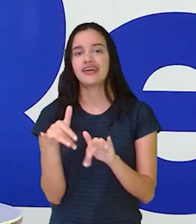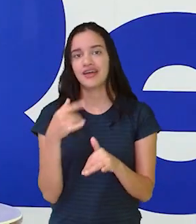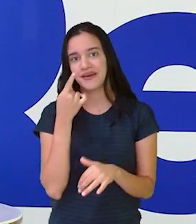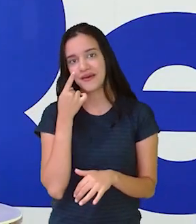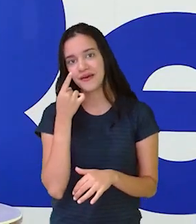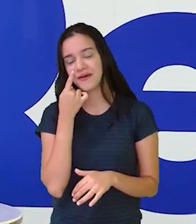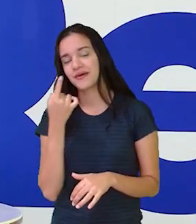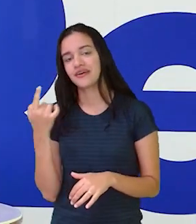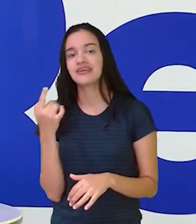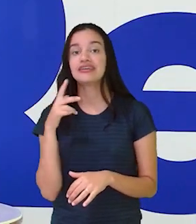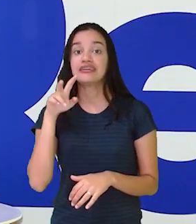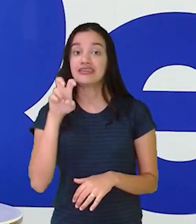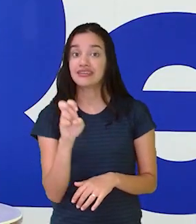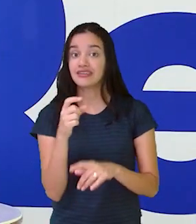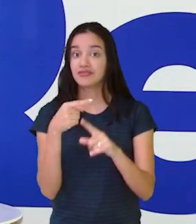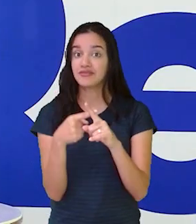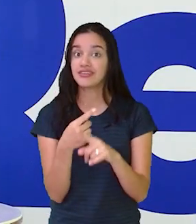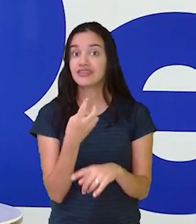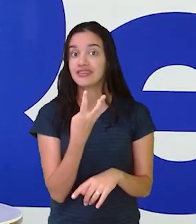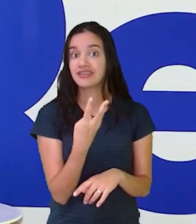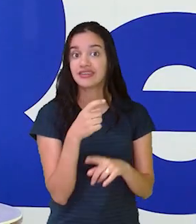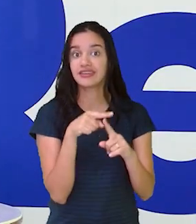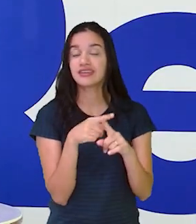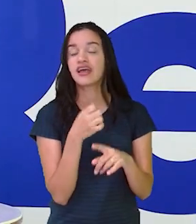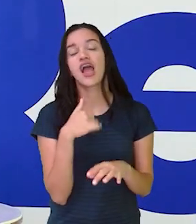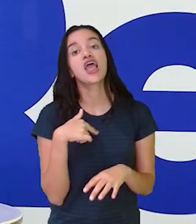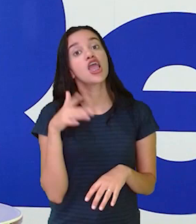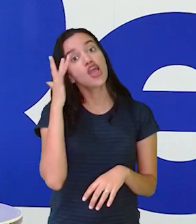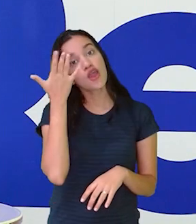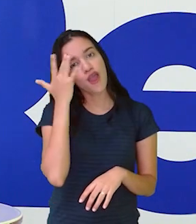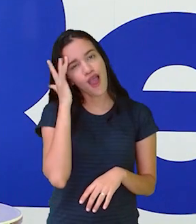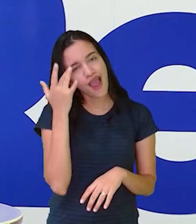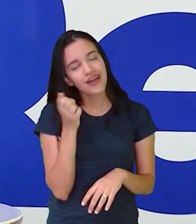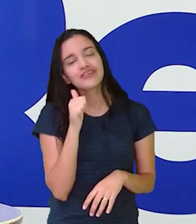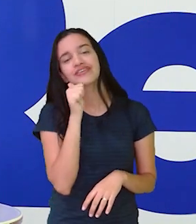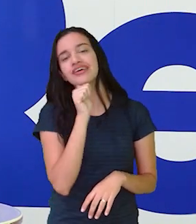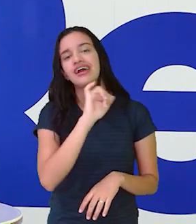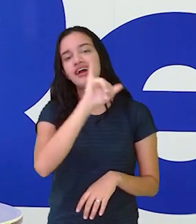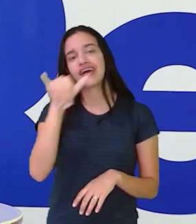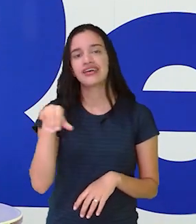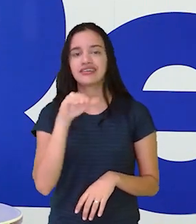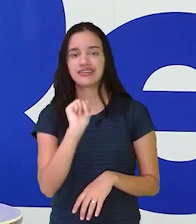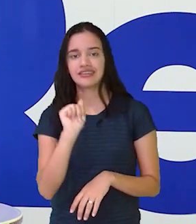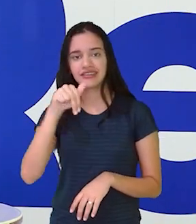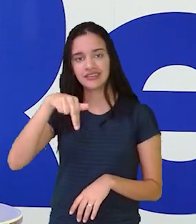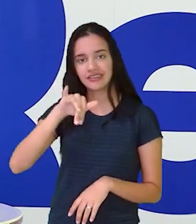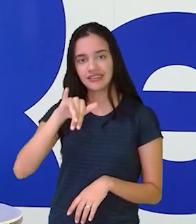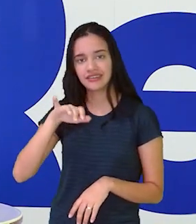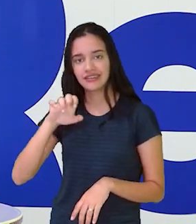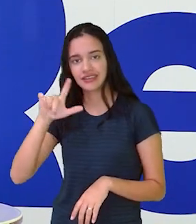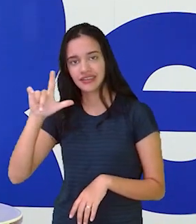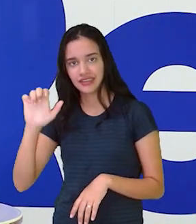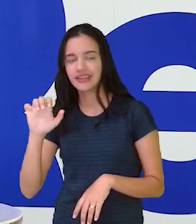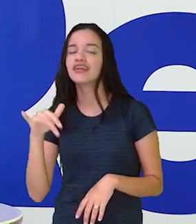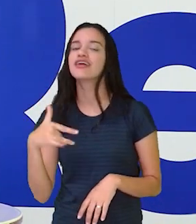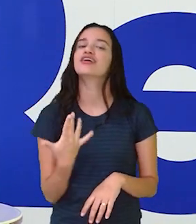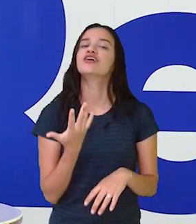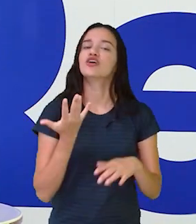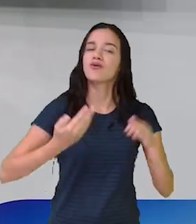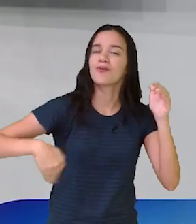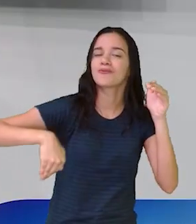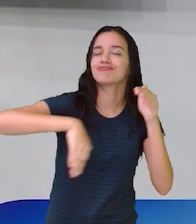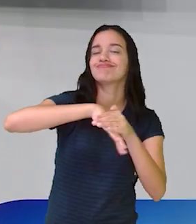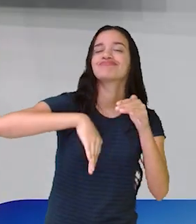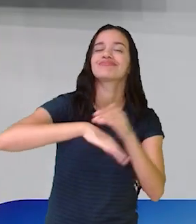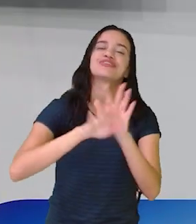botou assim, 5 vezes 3 vezes 2 igual a 30, eu acho, foi a Janiele. Botou. Mas ela marcou o gol, não marcou, professora? Marcou o